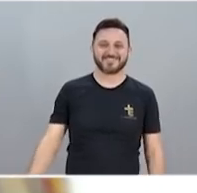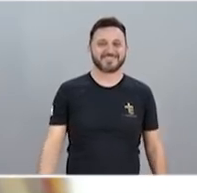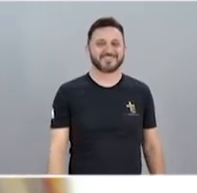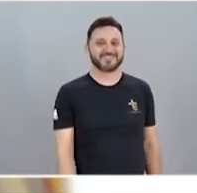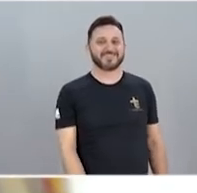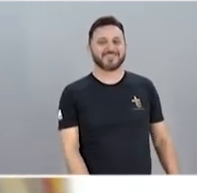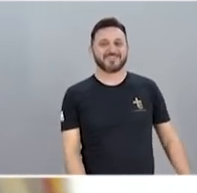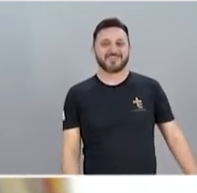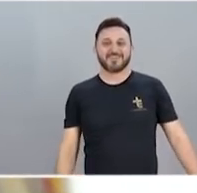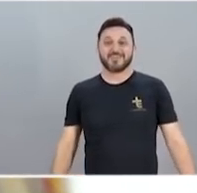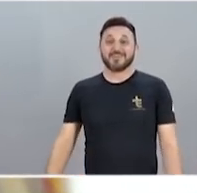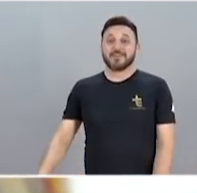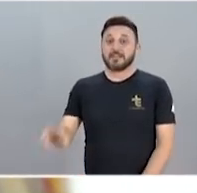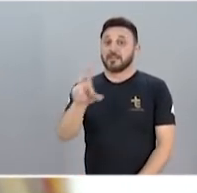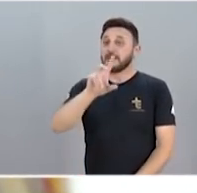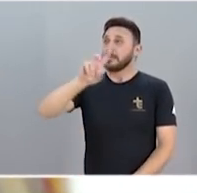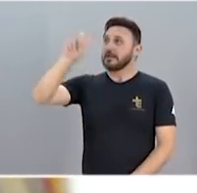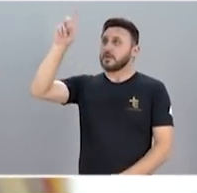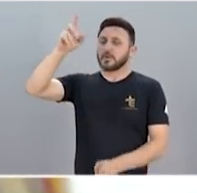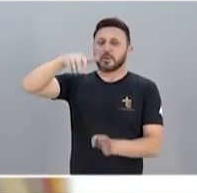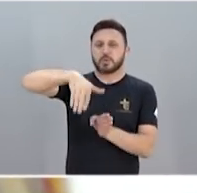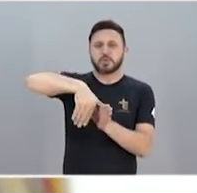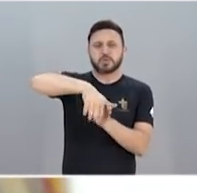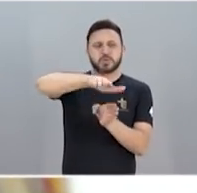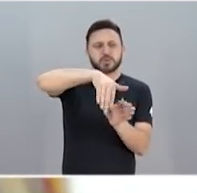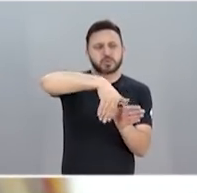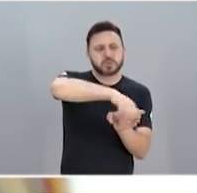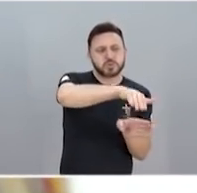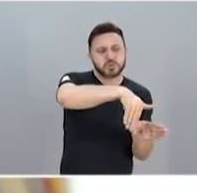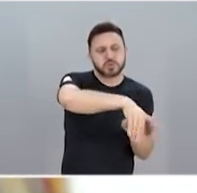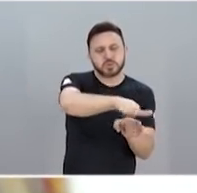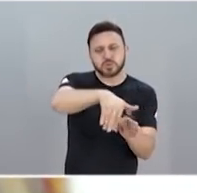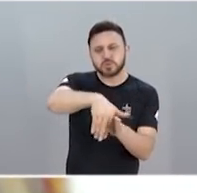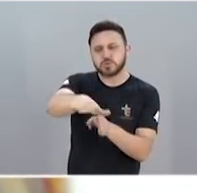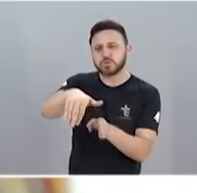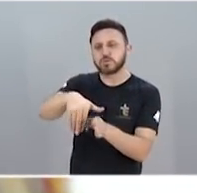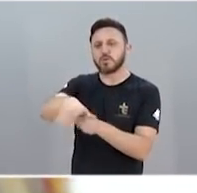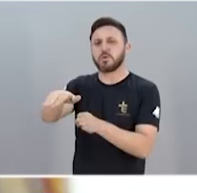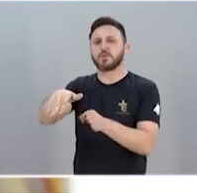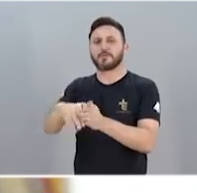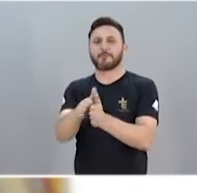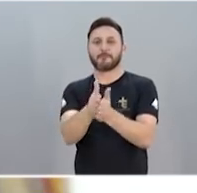Reta é a palavra do Senhor,